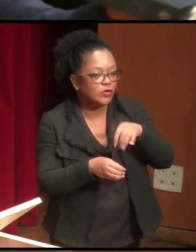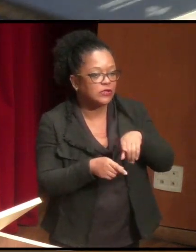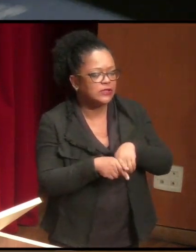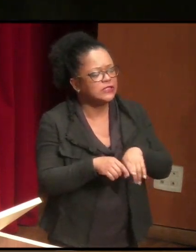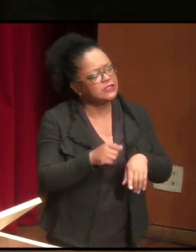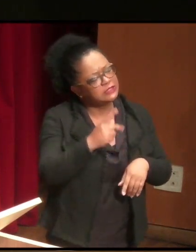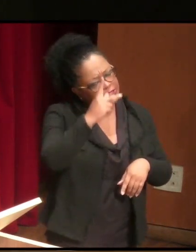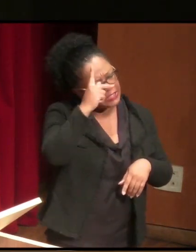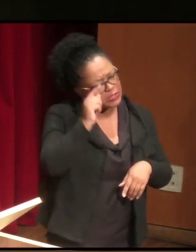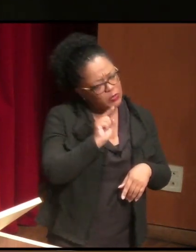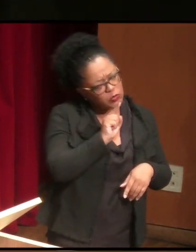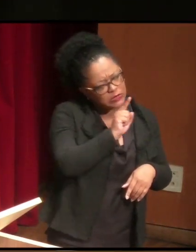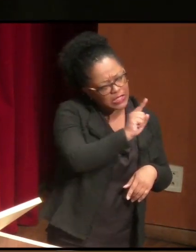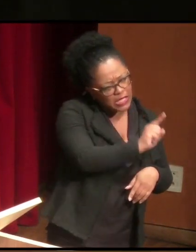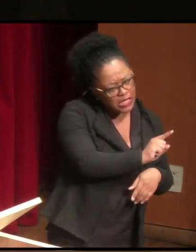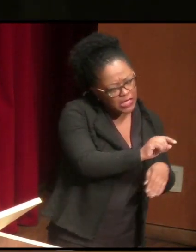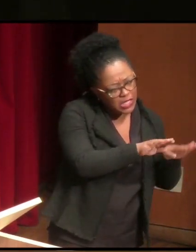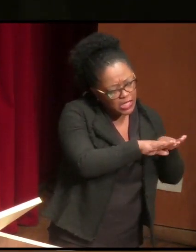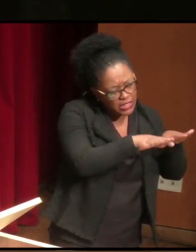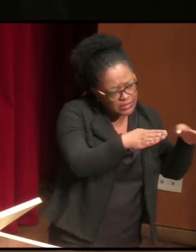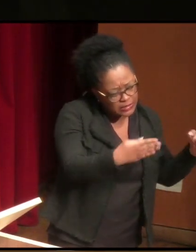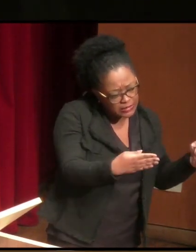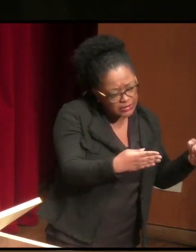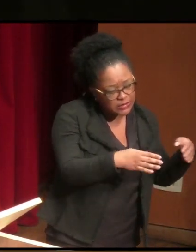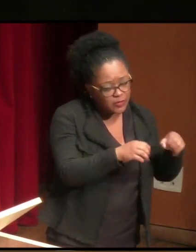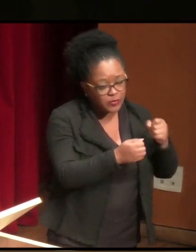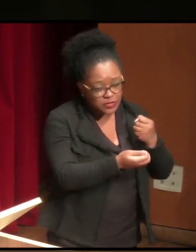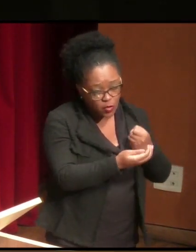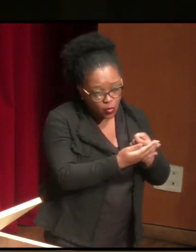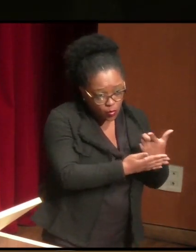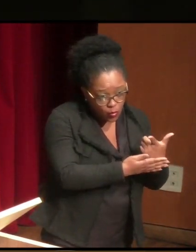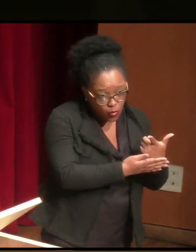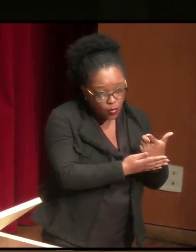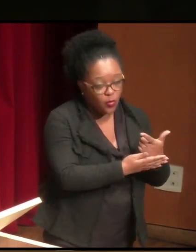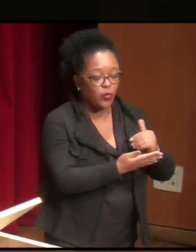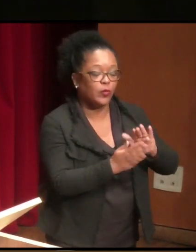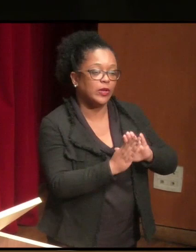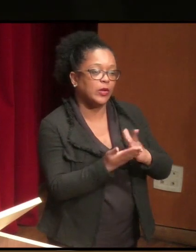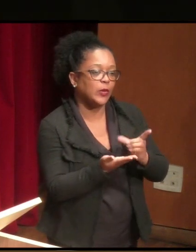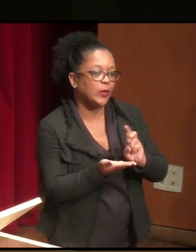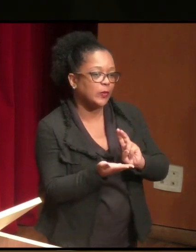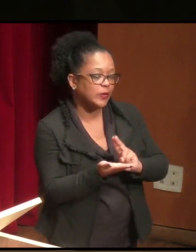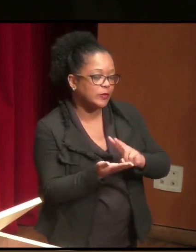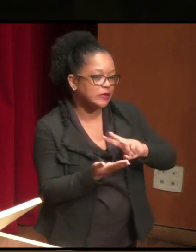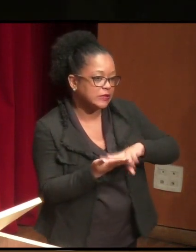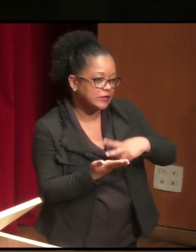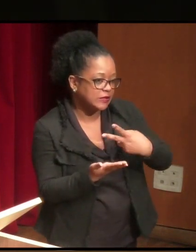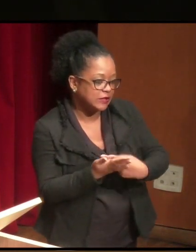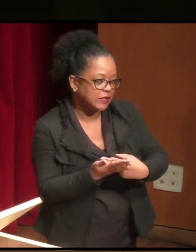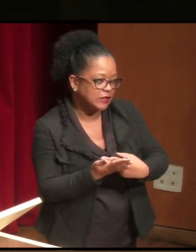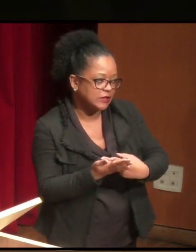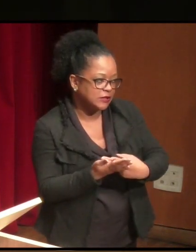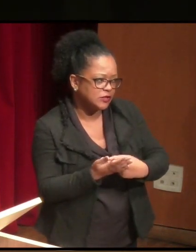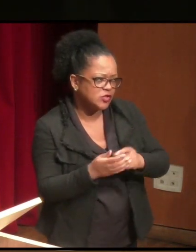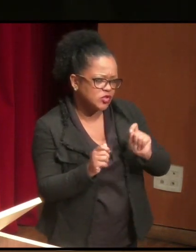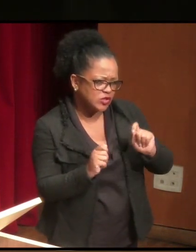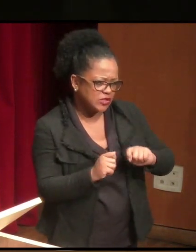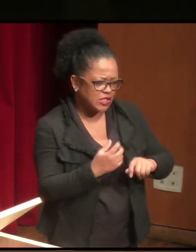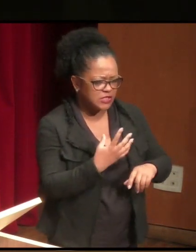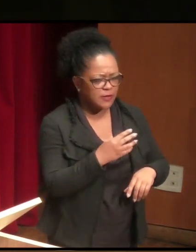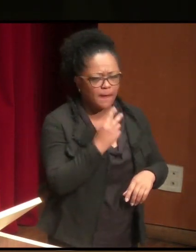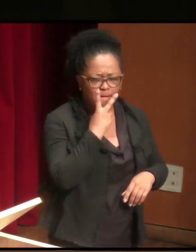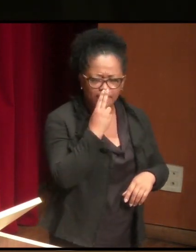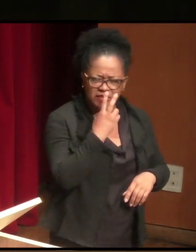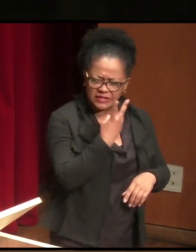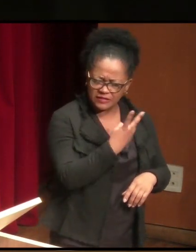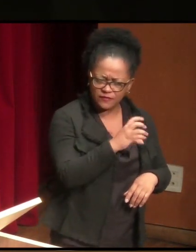stand lá atrás e adquire uma Bíblia Traduções, que o pastor Eli Prieto falou, e aí eu acho que pelo menos, é isso?